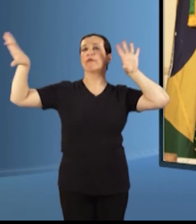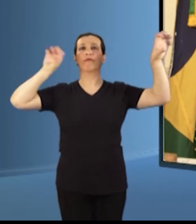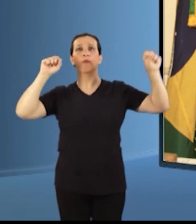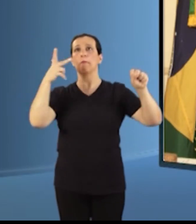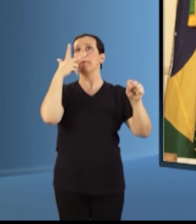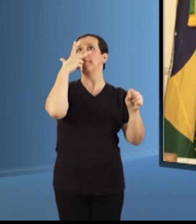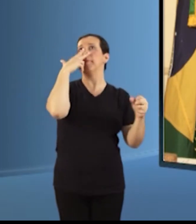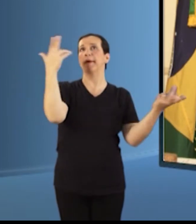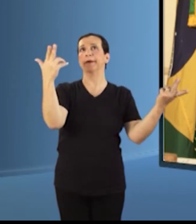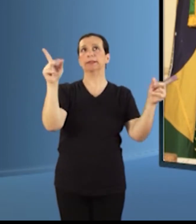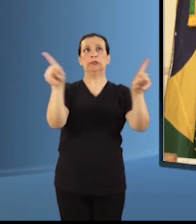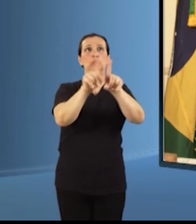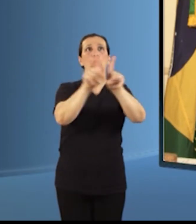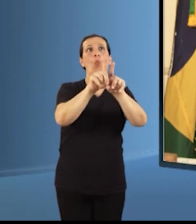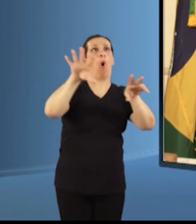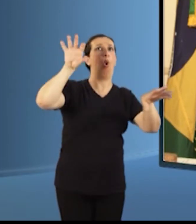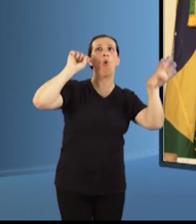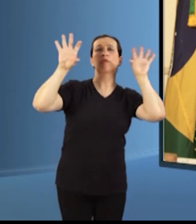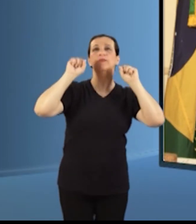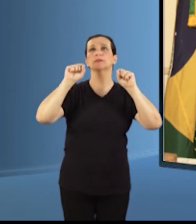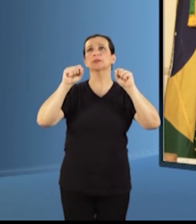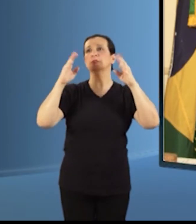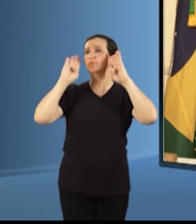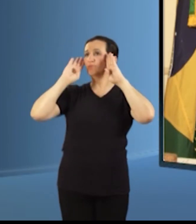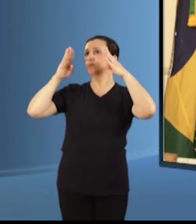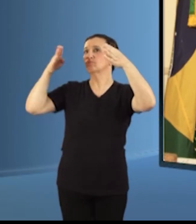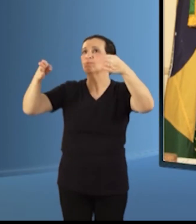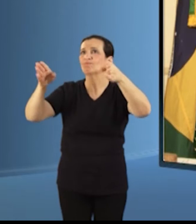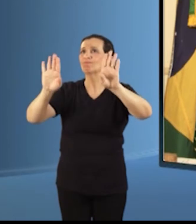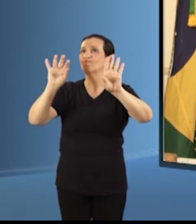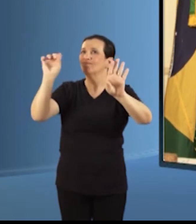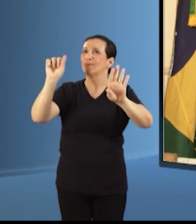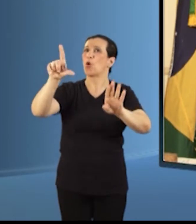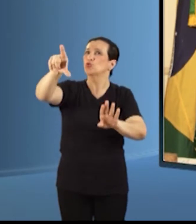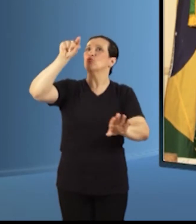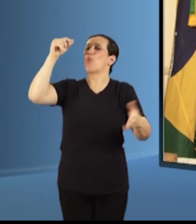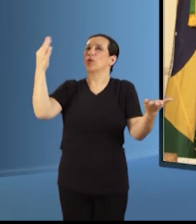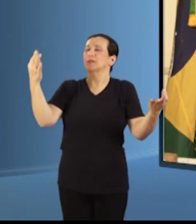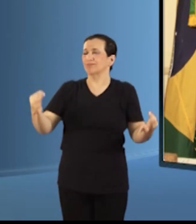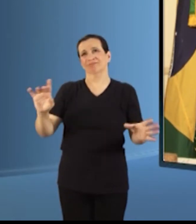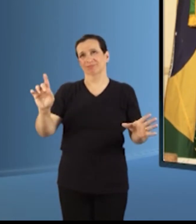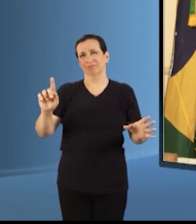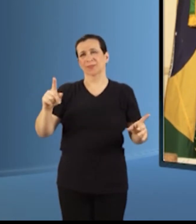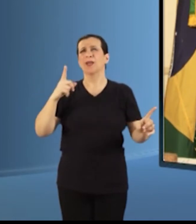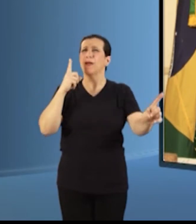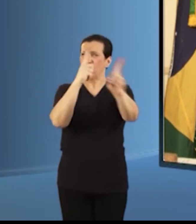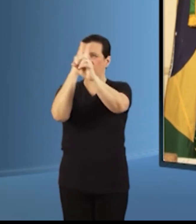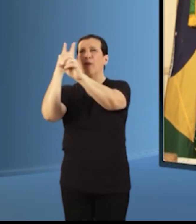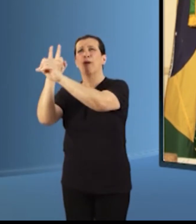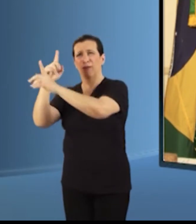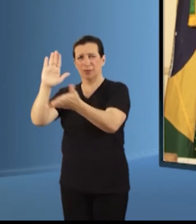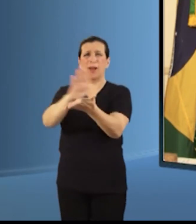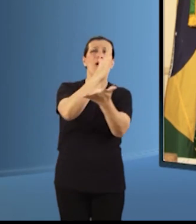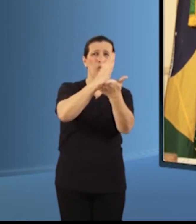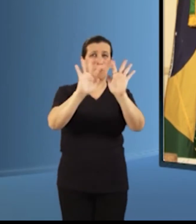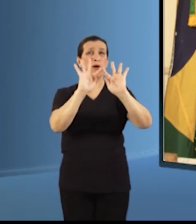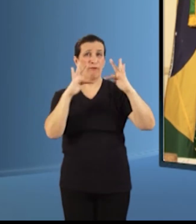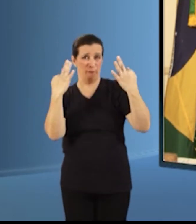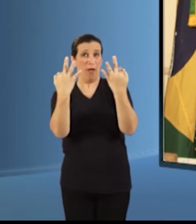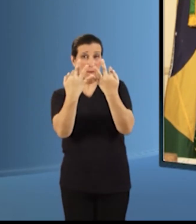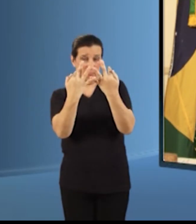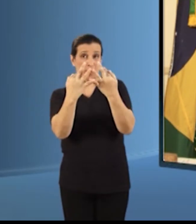aí como ouvinte, sem uma atenção para essa escolha. A gente encontra famílias